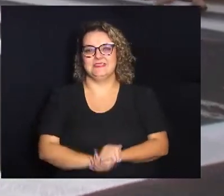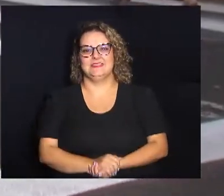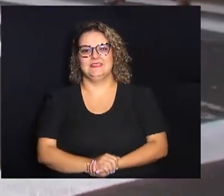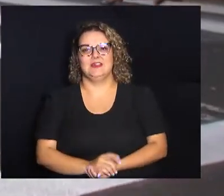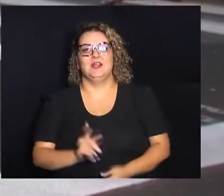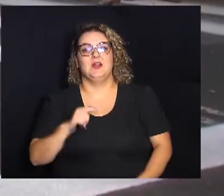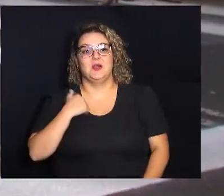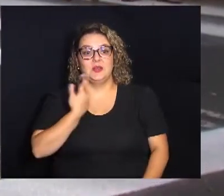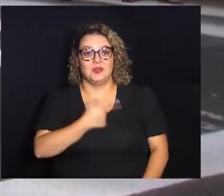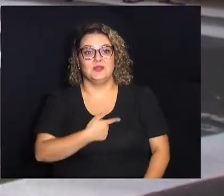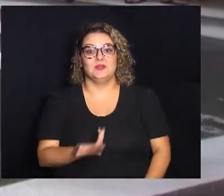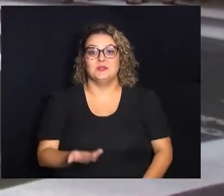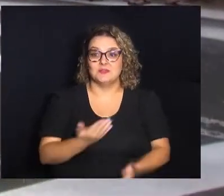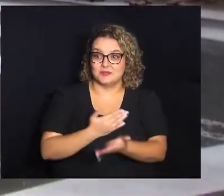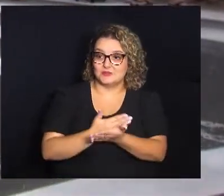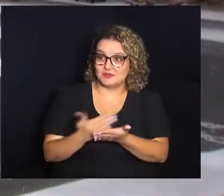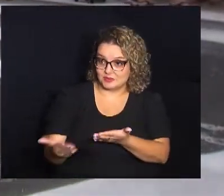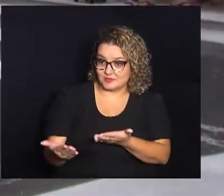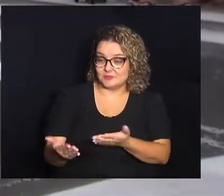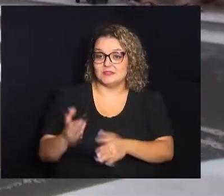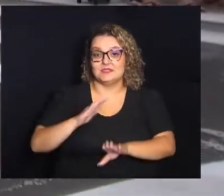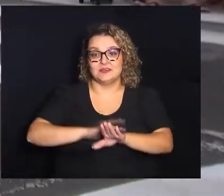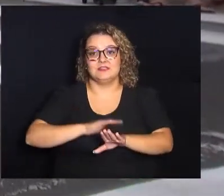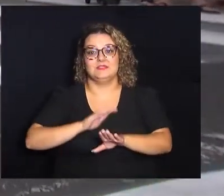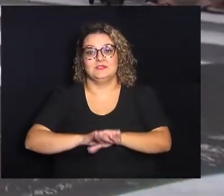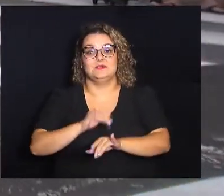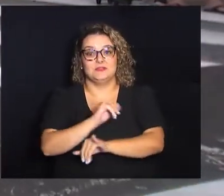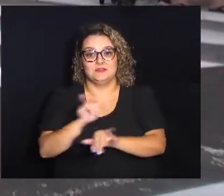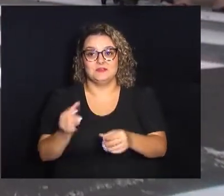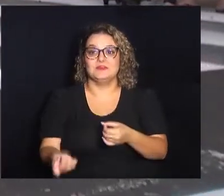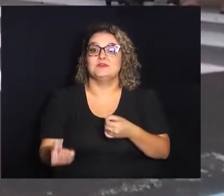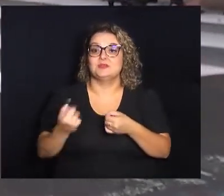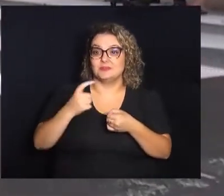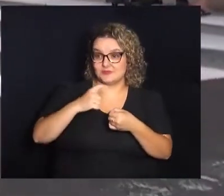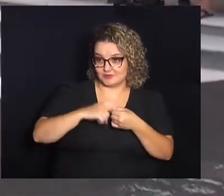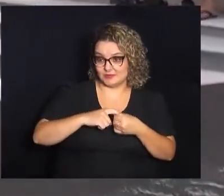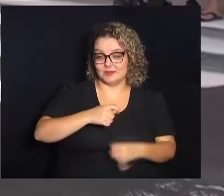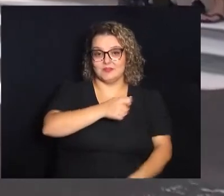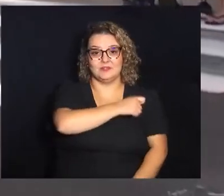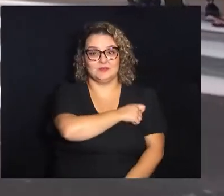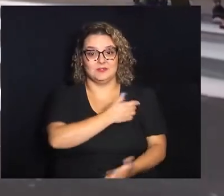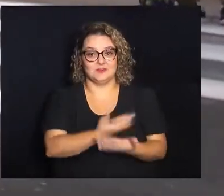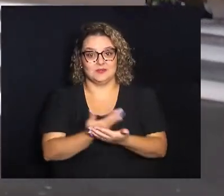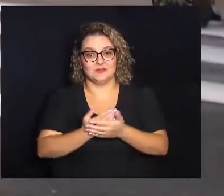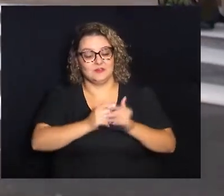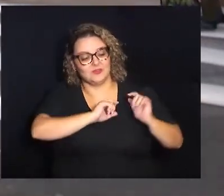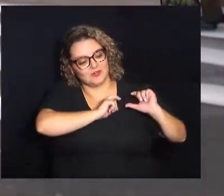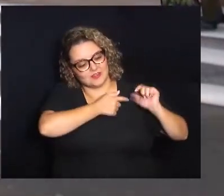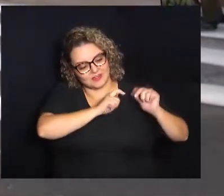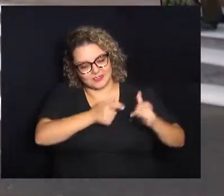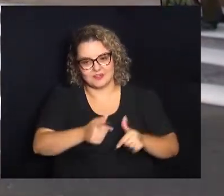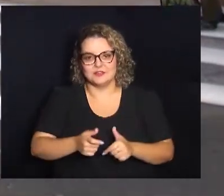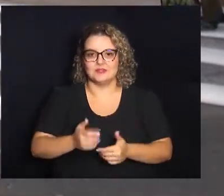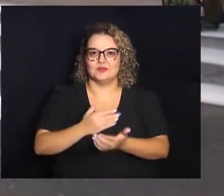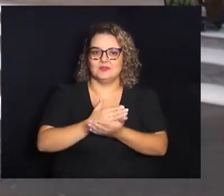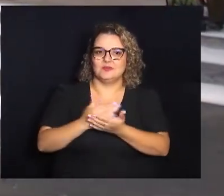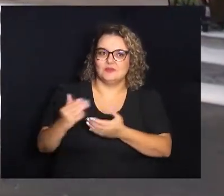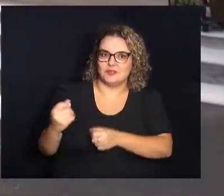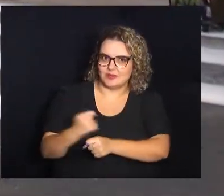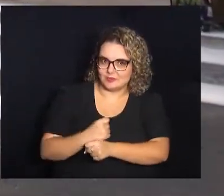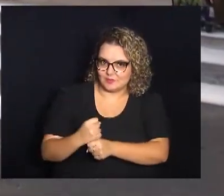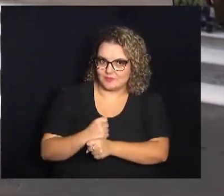estamos iniciando a ação da campanha de volta às aulas, que fazemos tradicionalmente todo início de